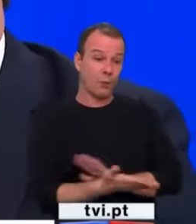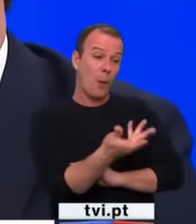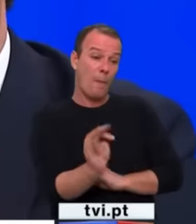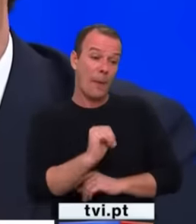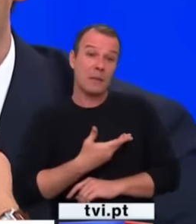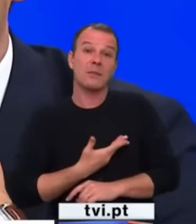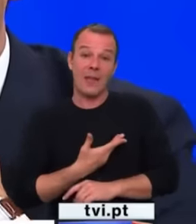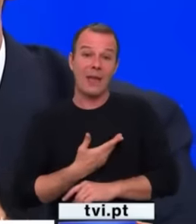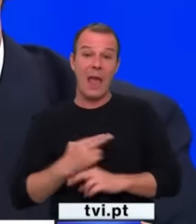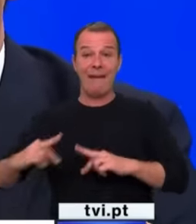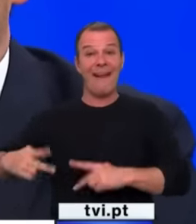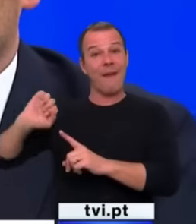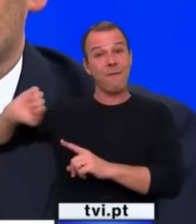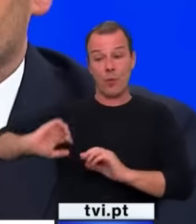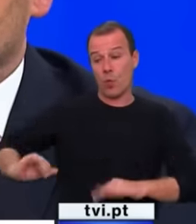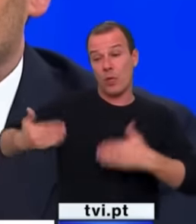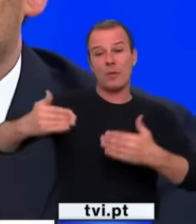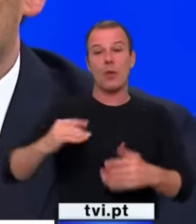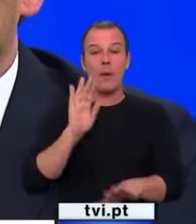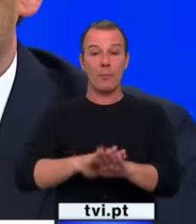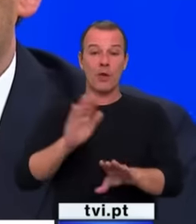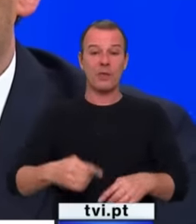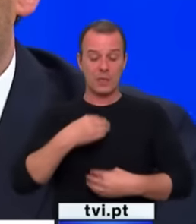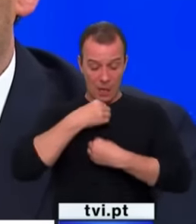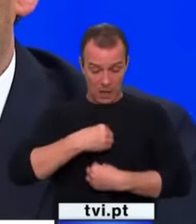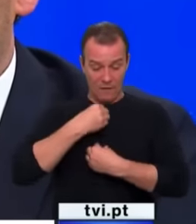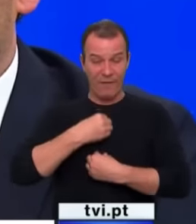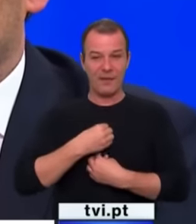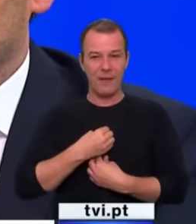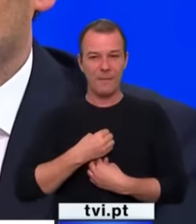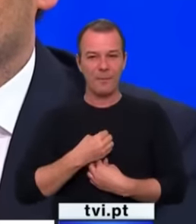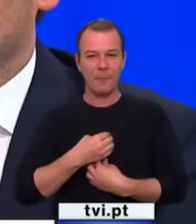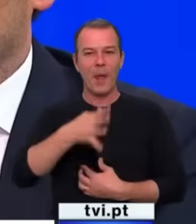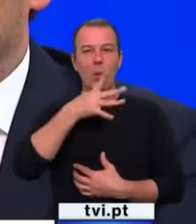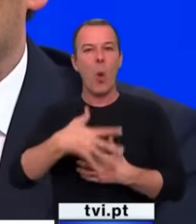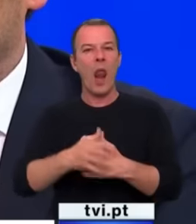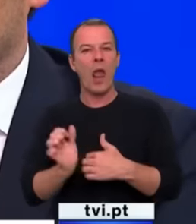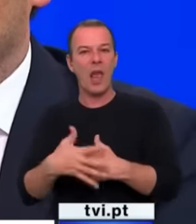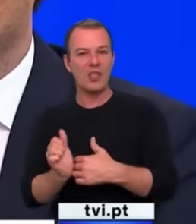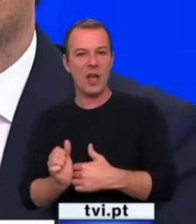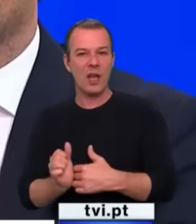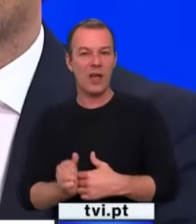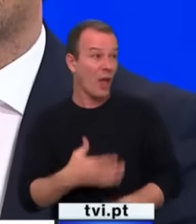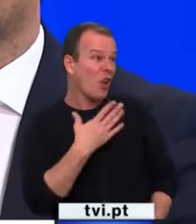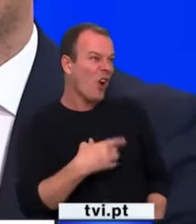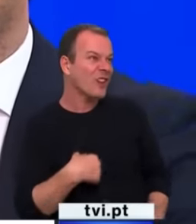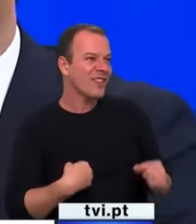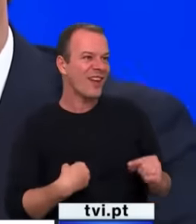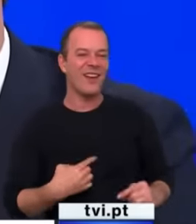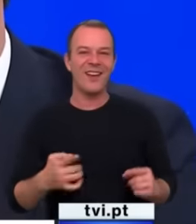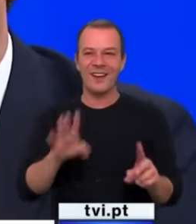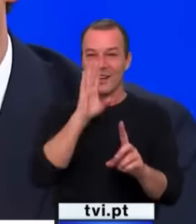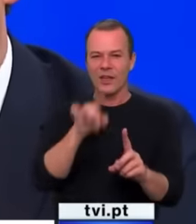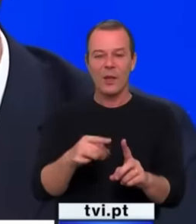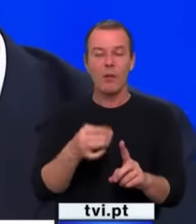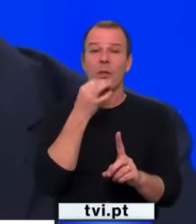que traz a gravata perto de cor de laranja. Gosta da minha gravata? E eu gostava de lhe perguntar, estava a